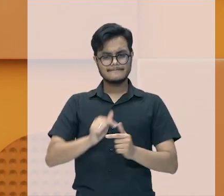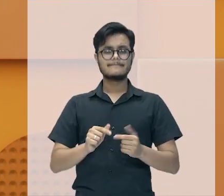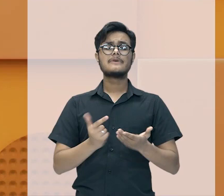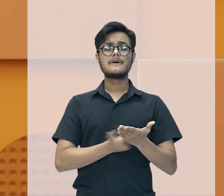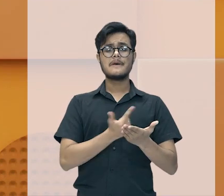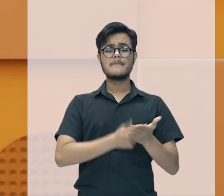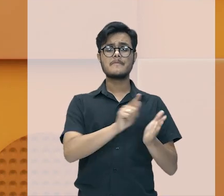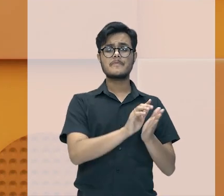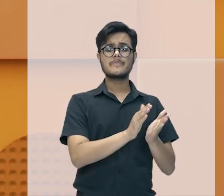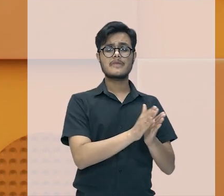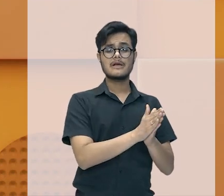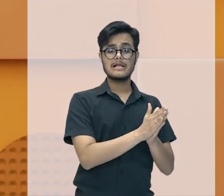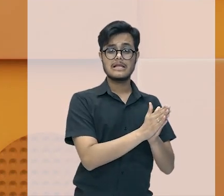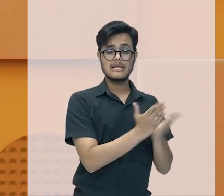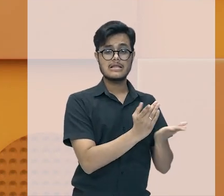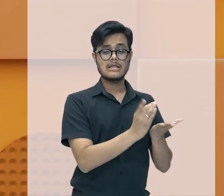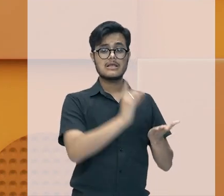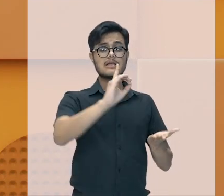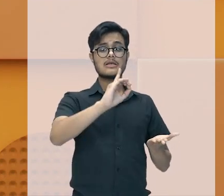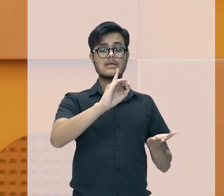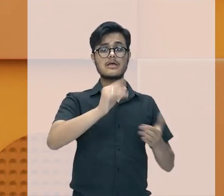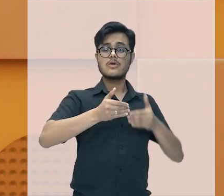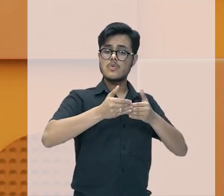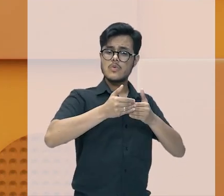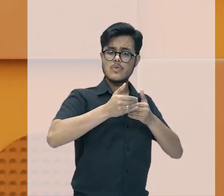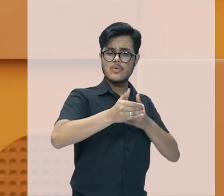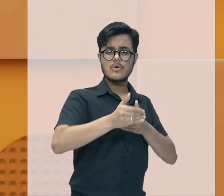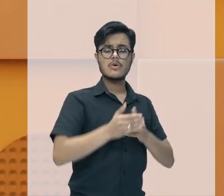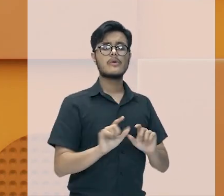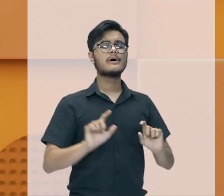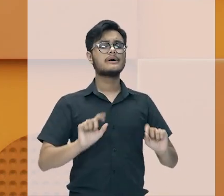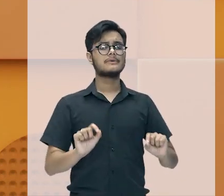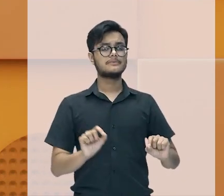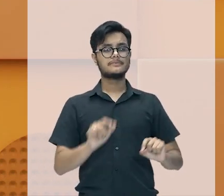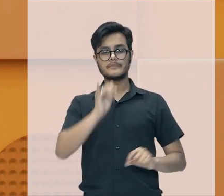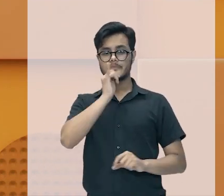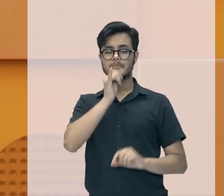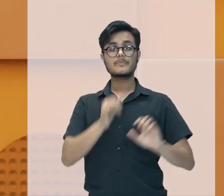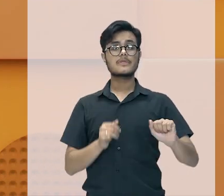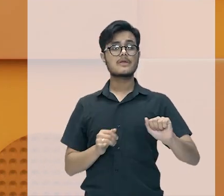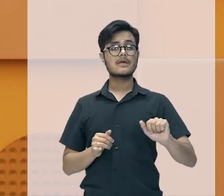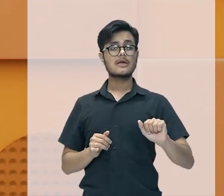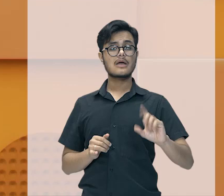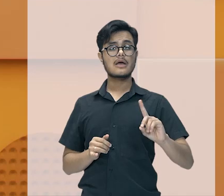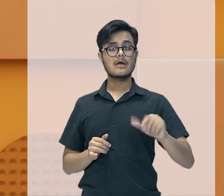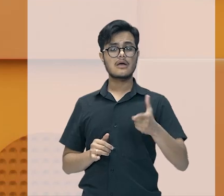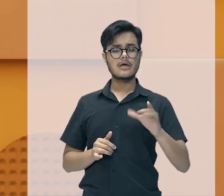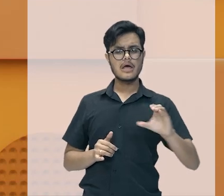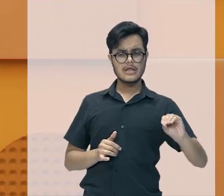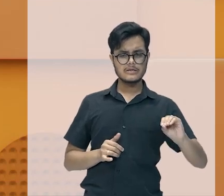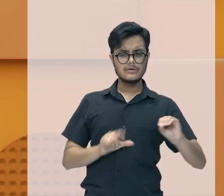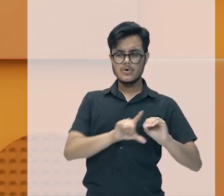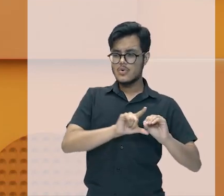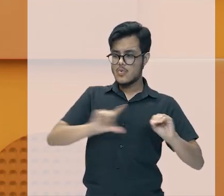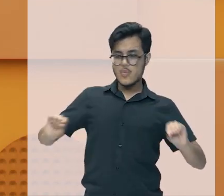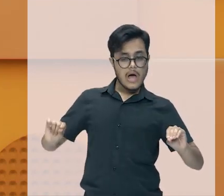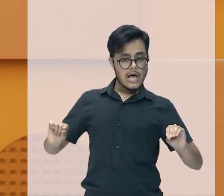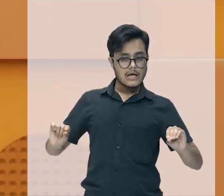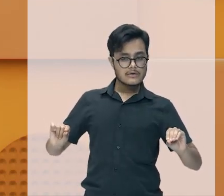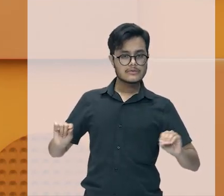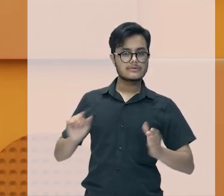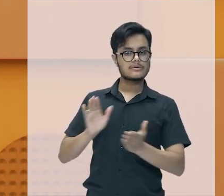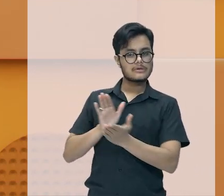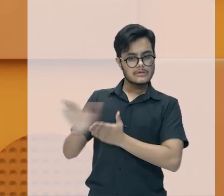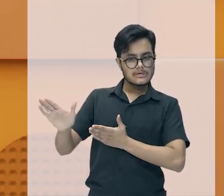diz o seguinte, né? No livro de Gênesis pode-se ler que Adão, depois de ter sido expulso do paraíso, por ter